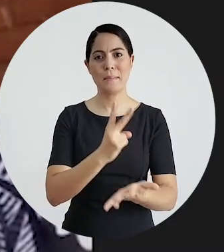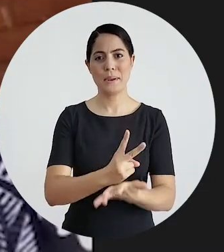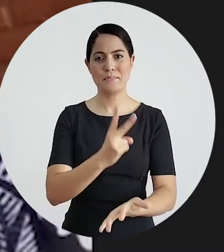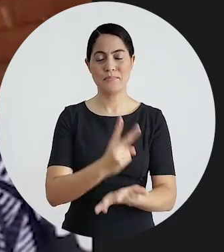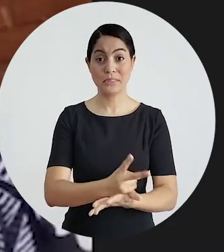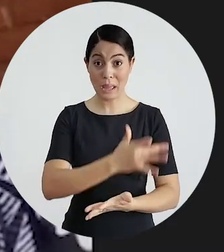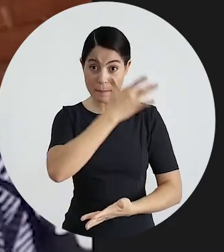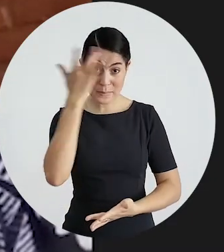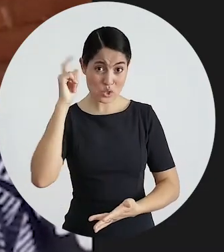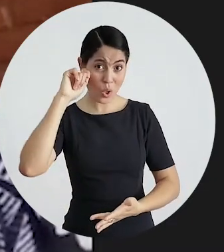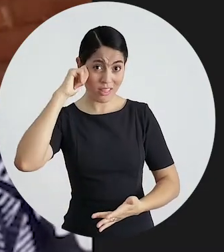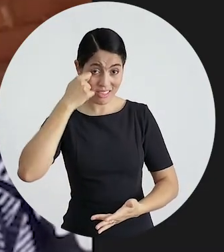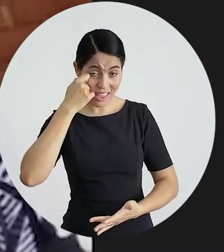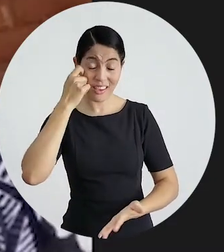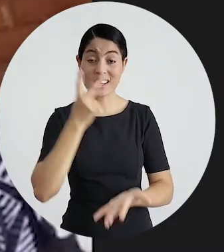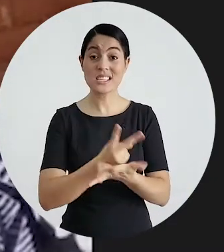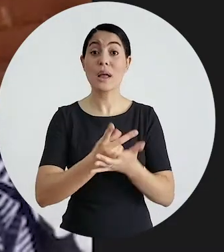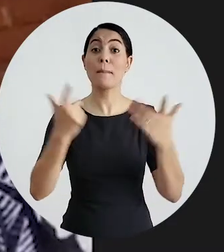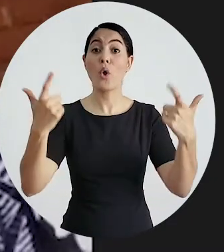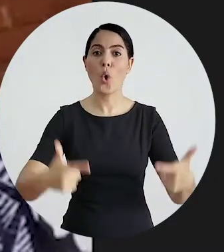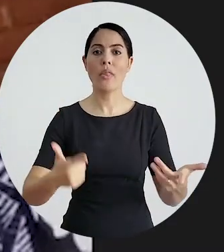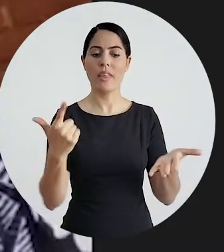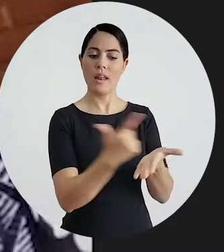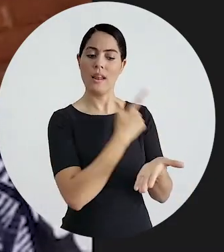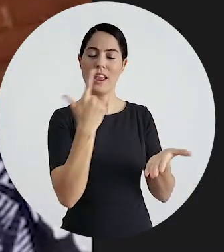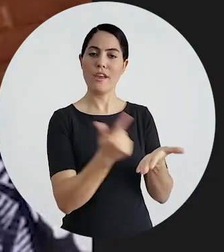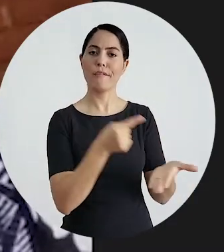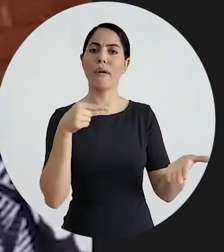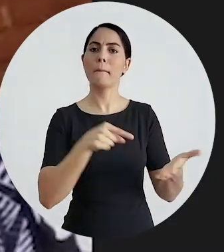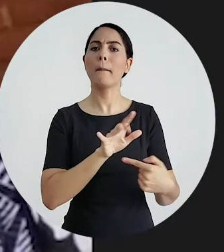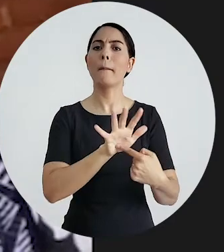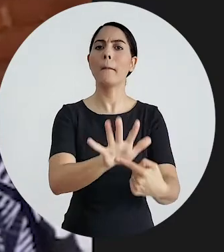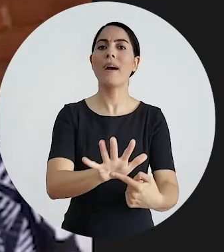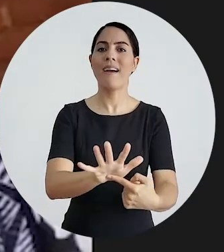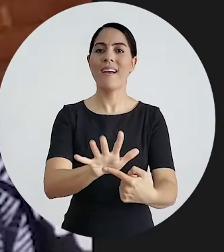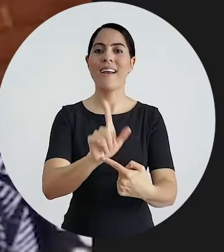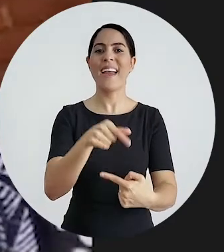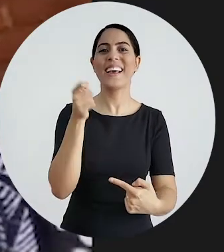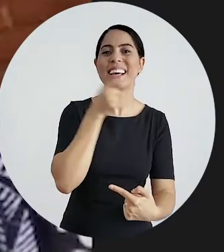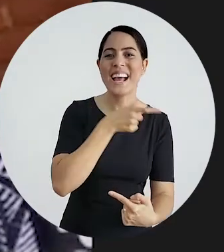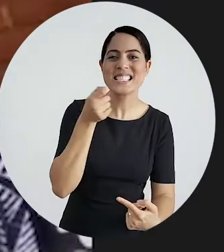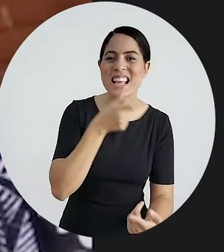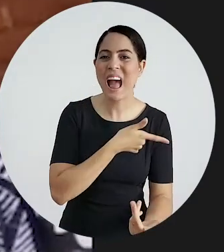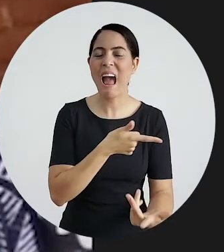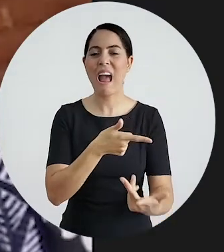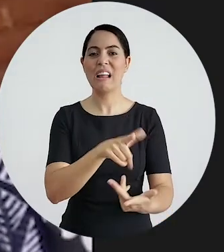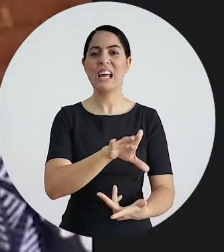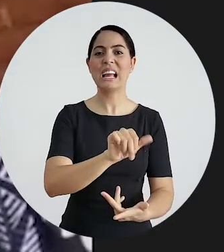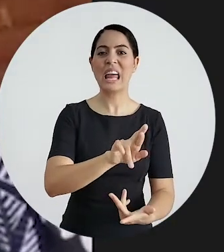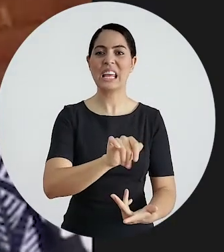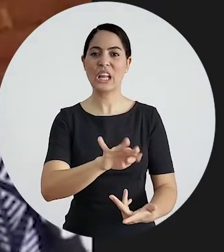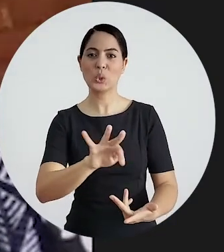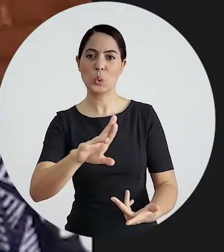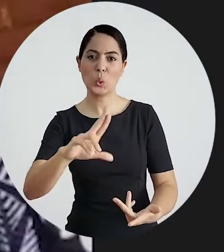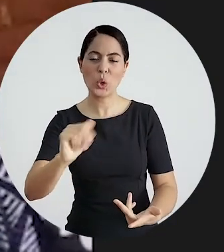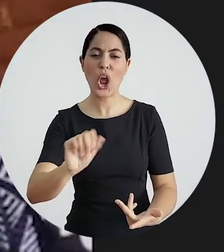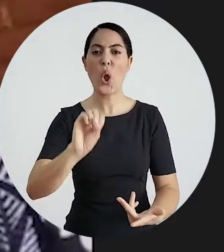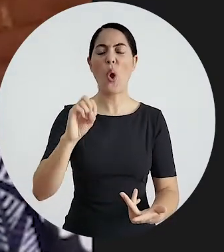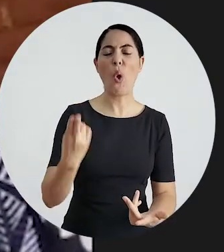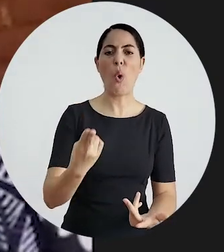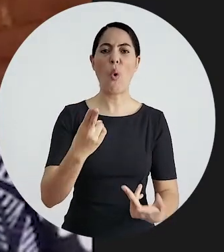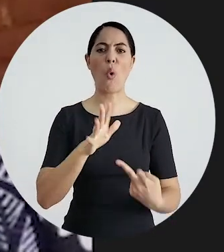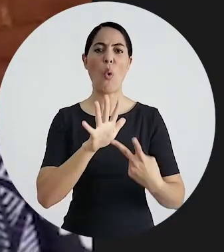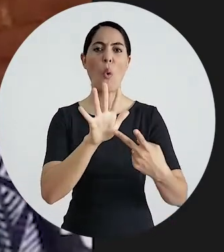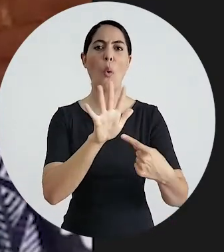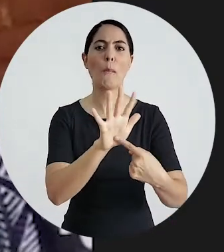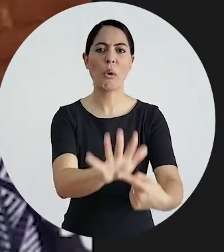sempre aparecem descaracterizados de forma caricatural, não é? A figura do negro, ela